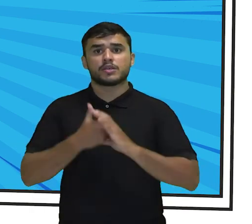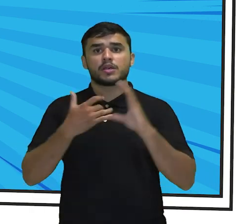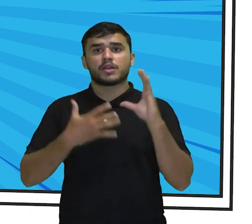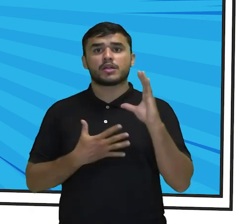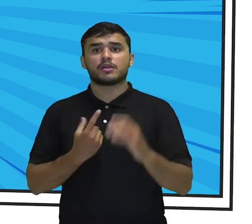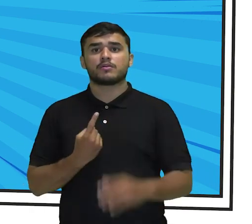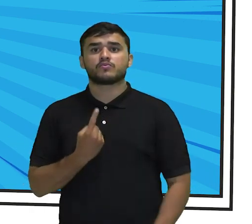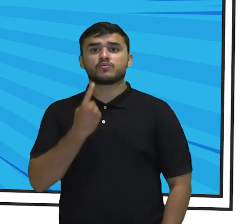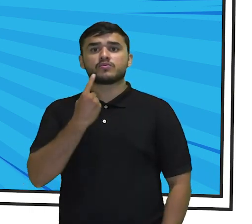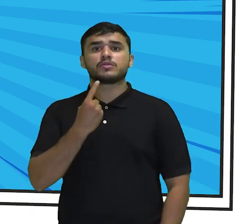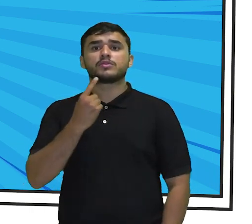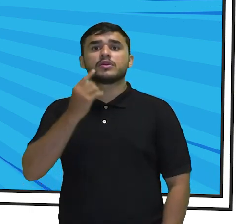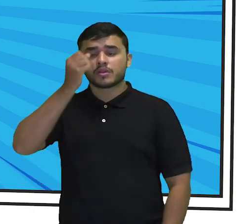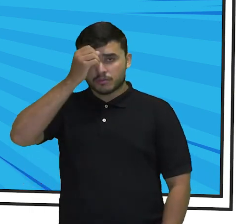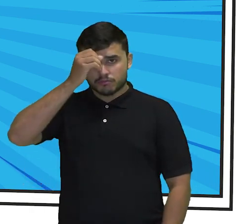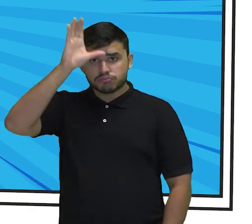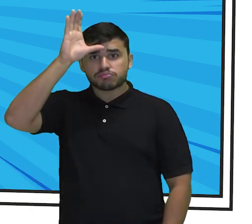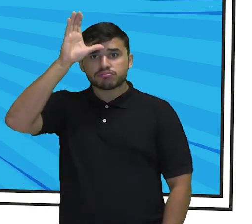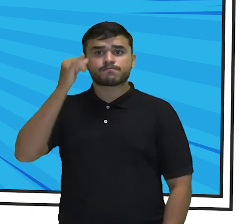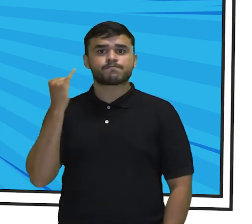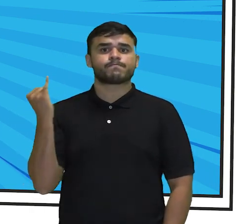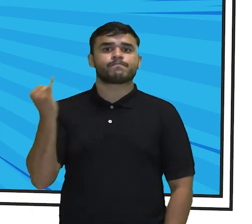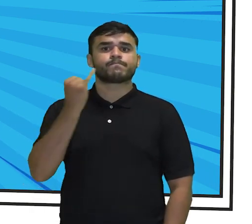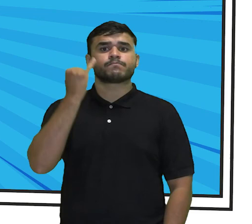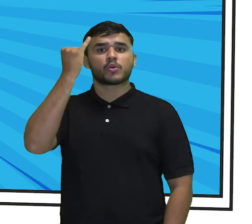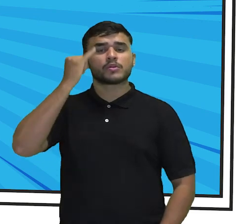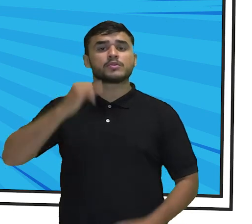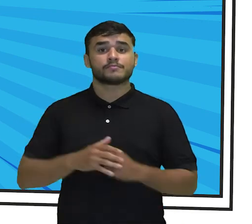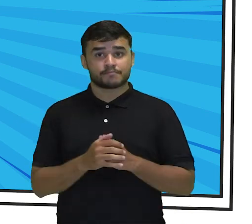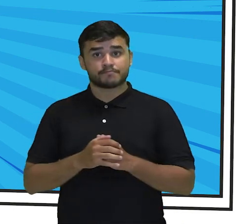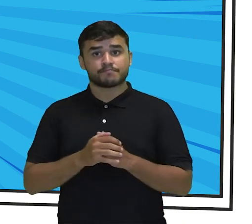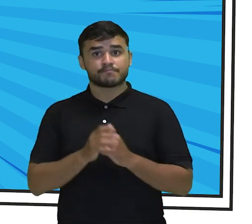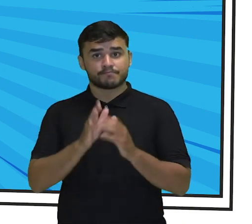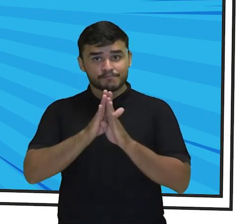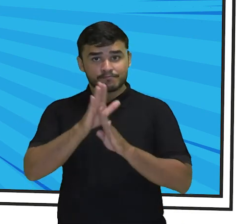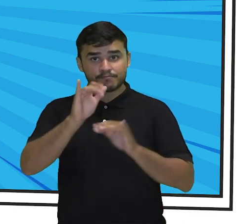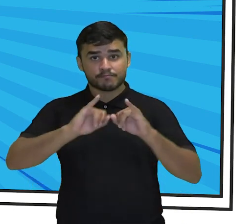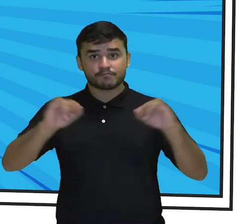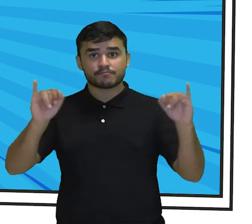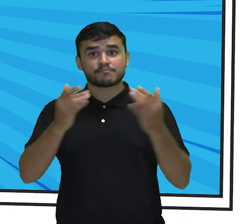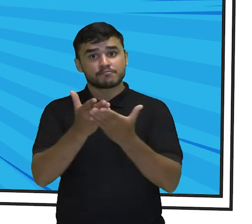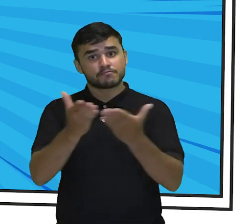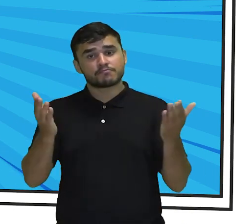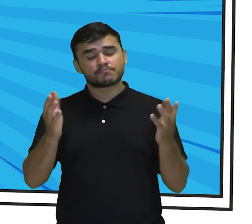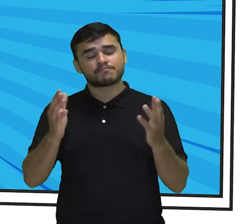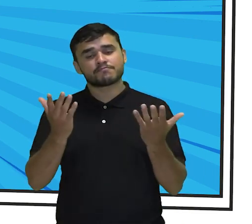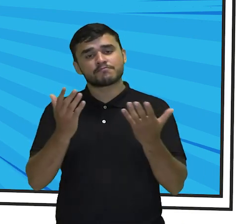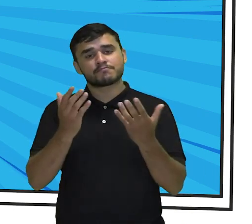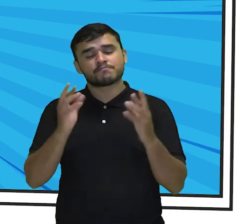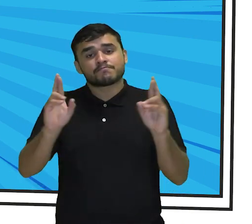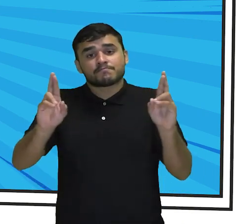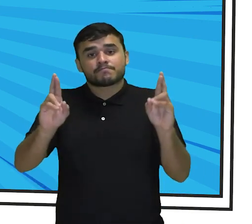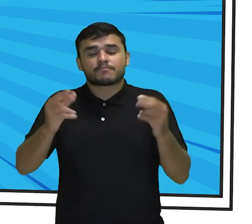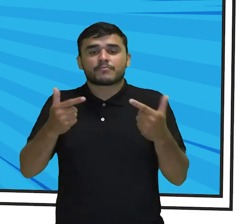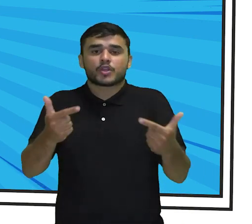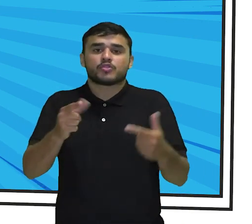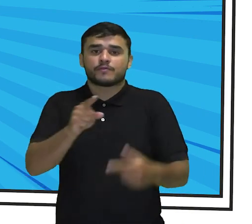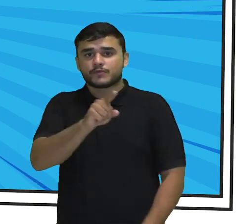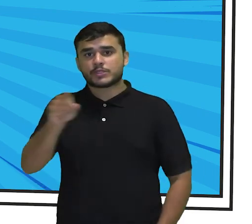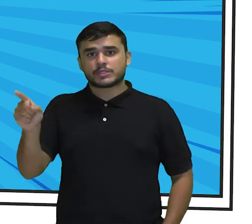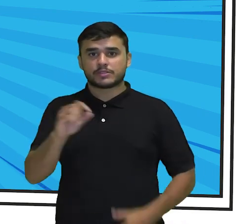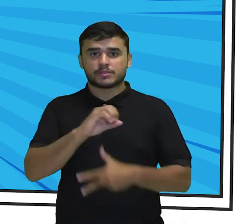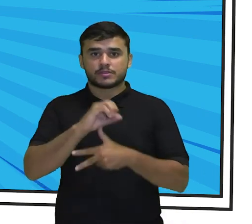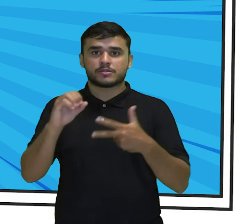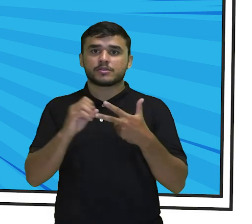deles, o conhecimento. Eu lhe deixo aqui essa palavra, quero que vocês tenham um ótimo Enem, quero que vocês realmente